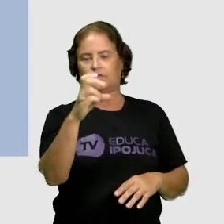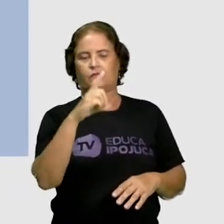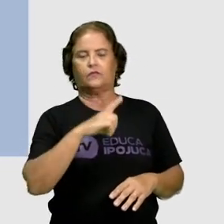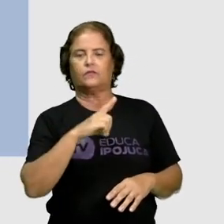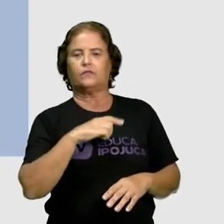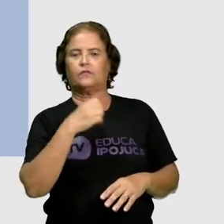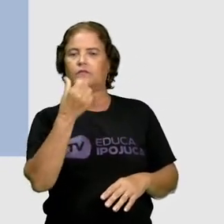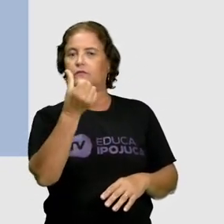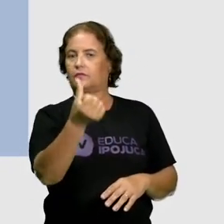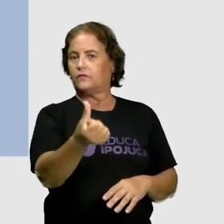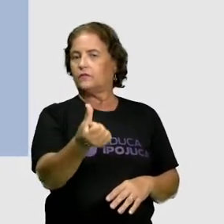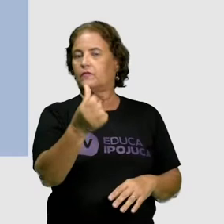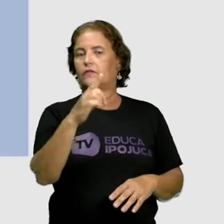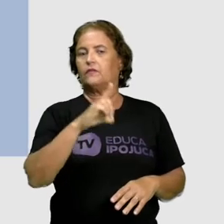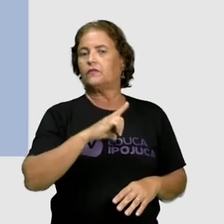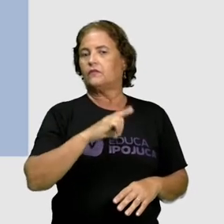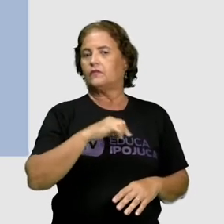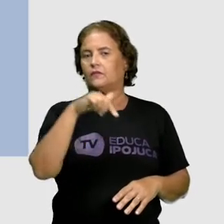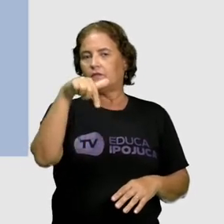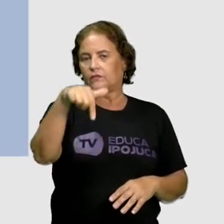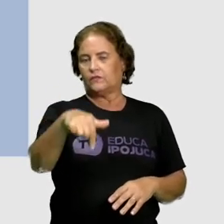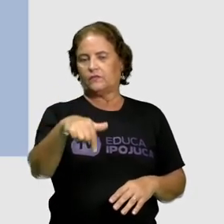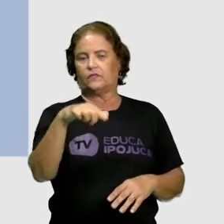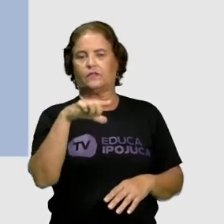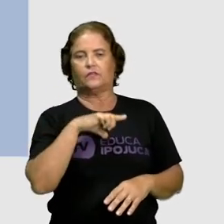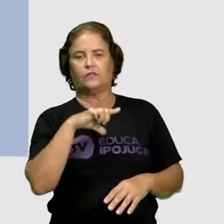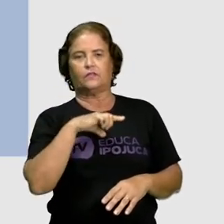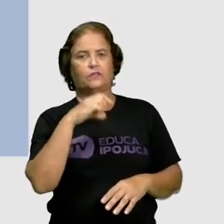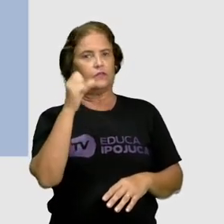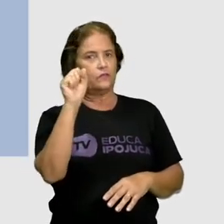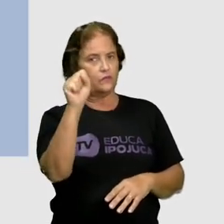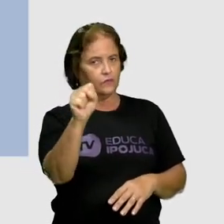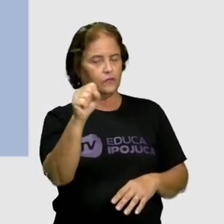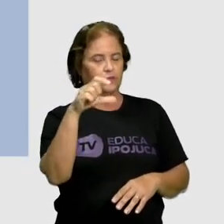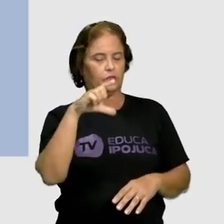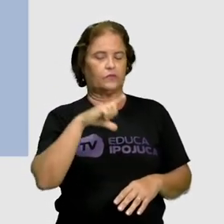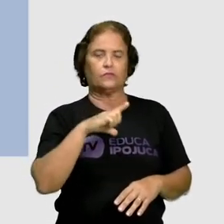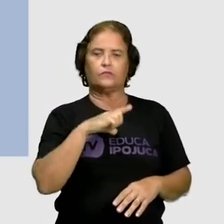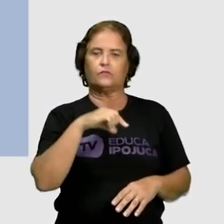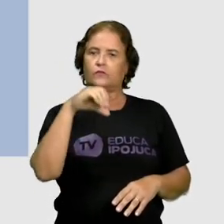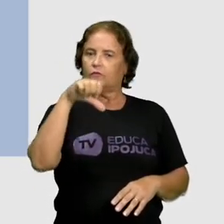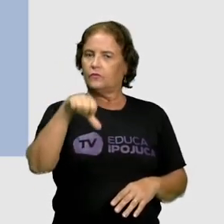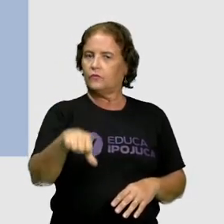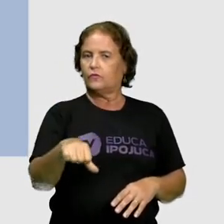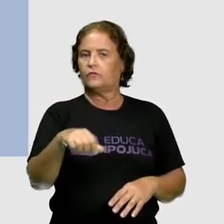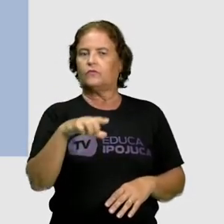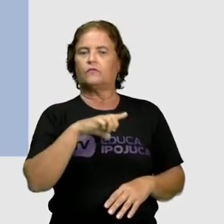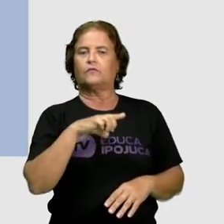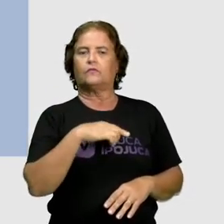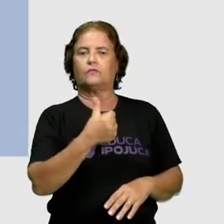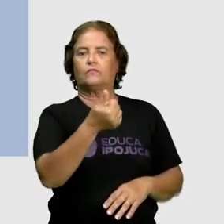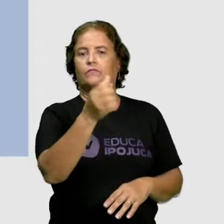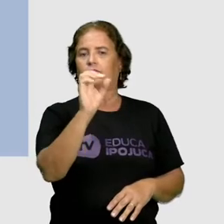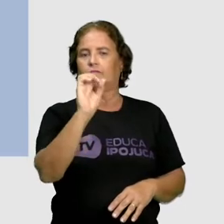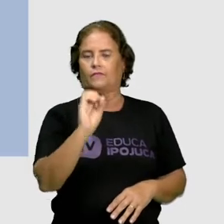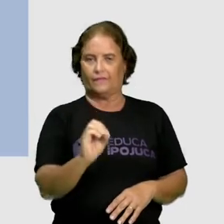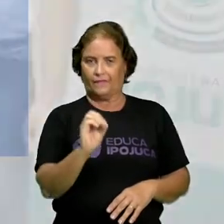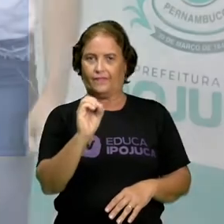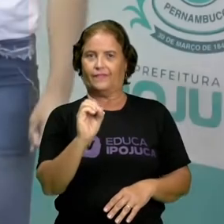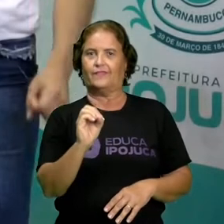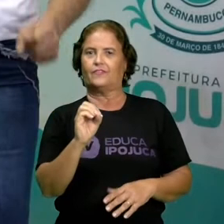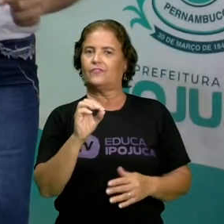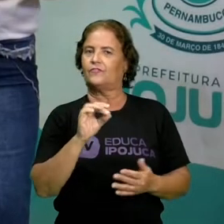eram seis, eram sete, eram oito, eram nove e eram dez.